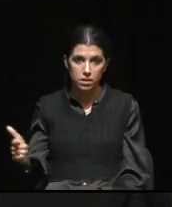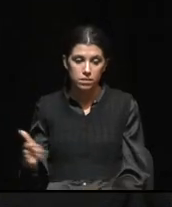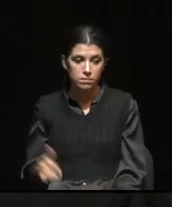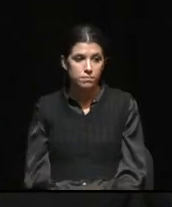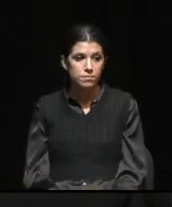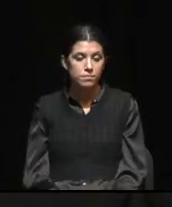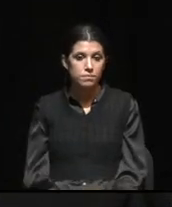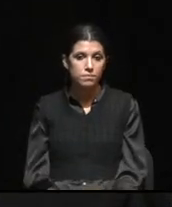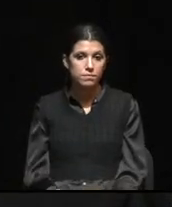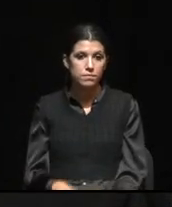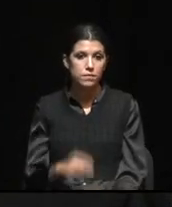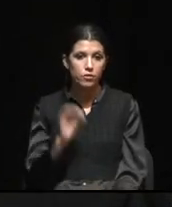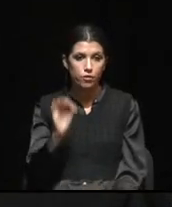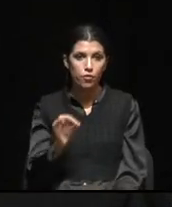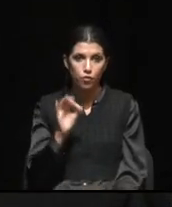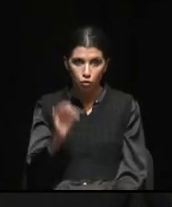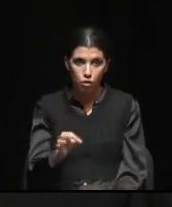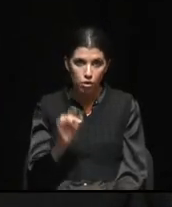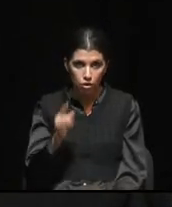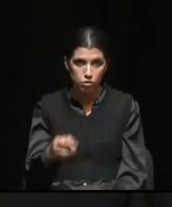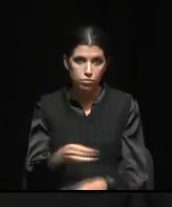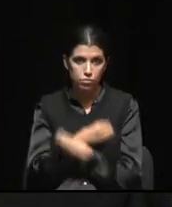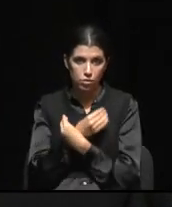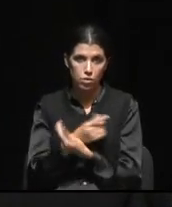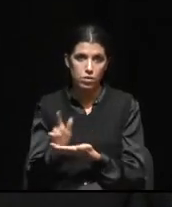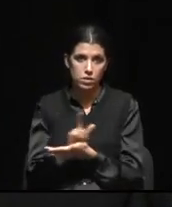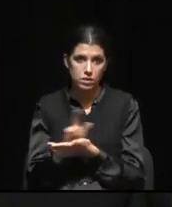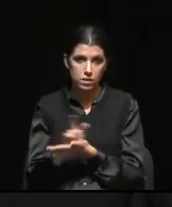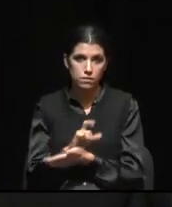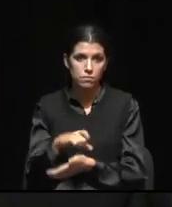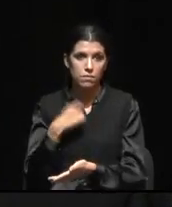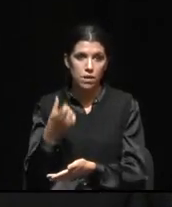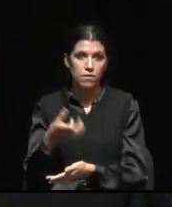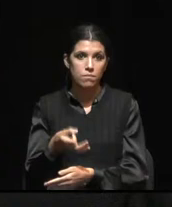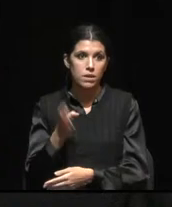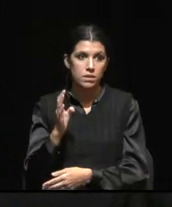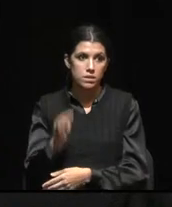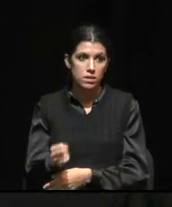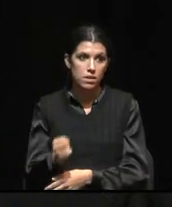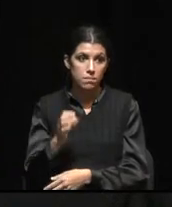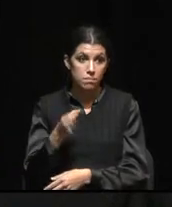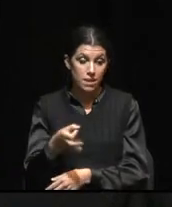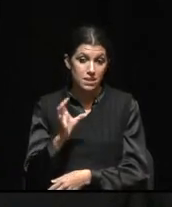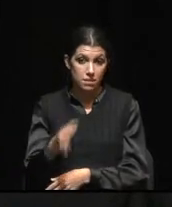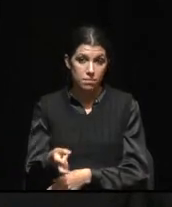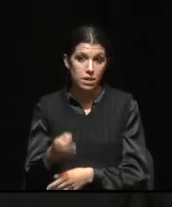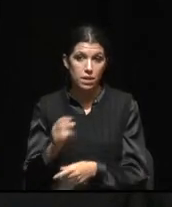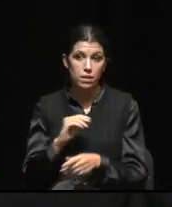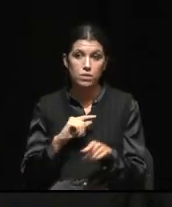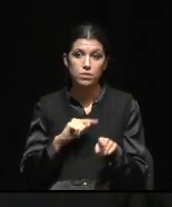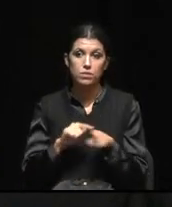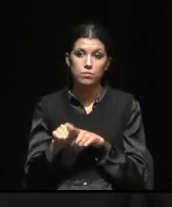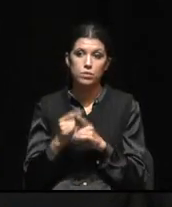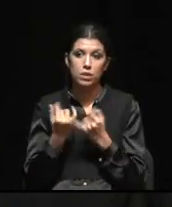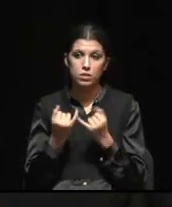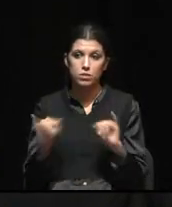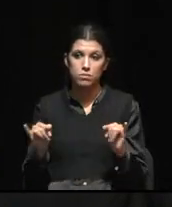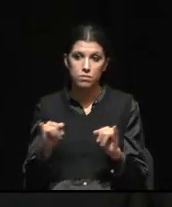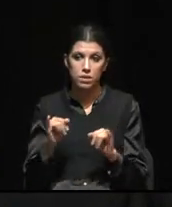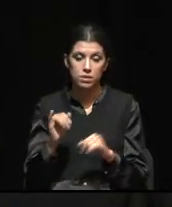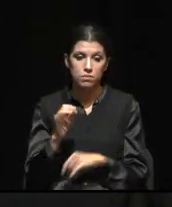mpt quem vota a favor bloco livre pev PCP deputados não inscritos PS PSD Pan